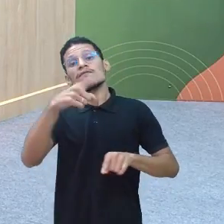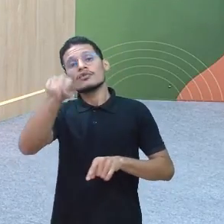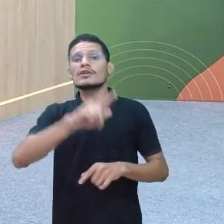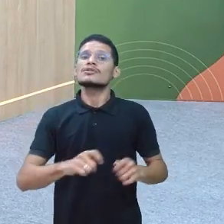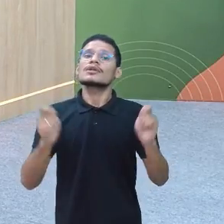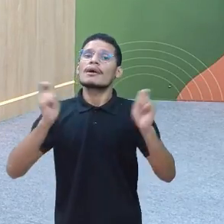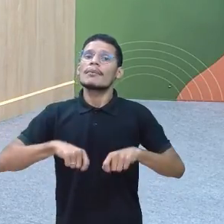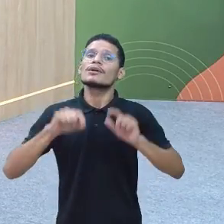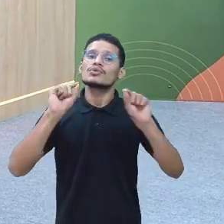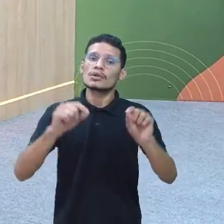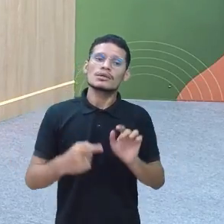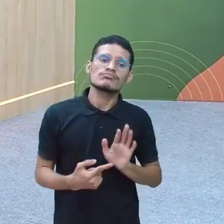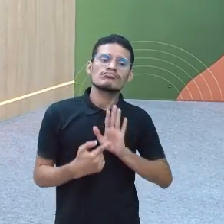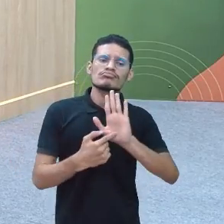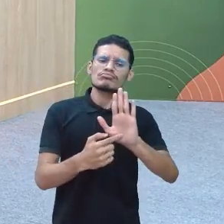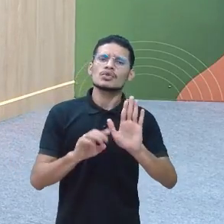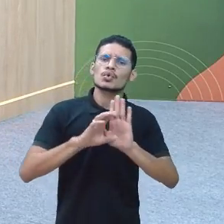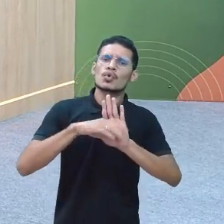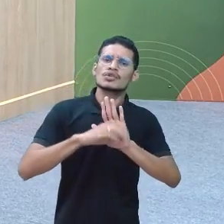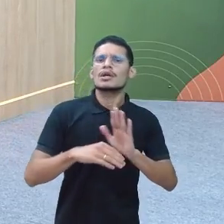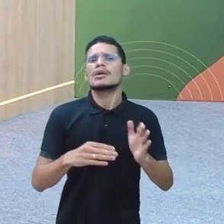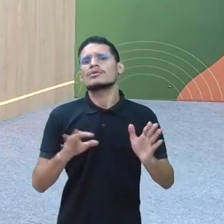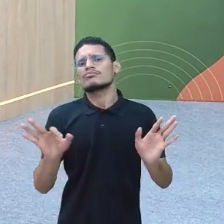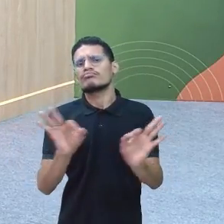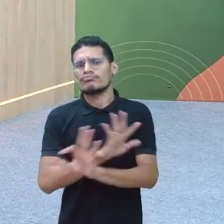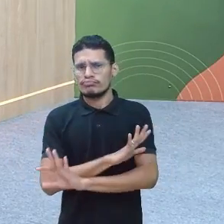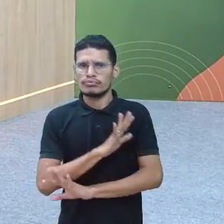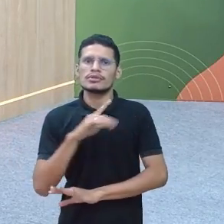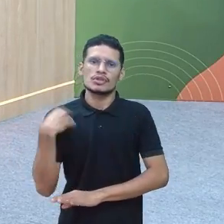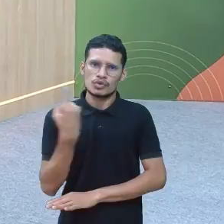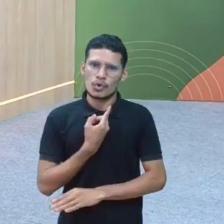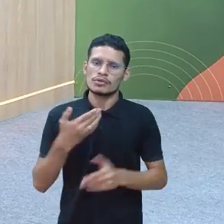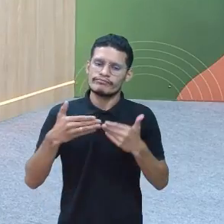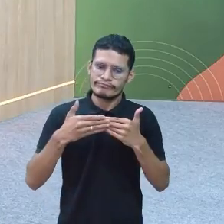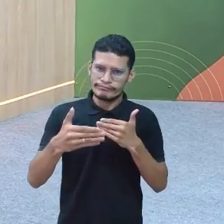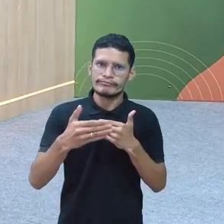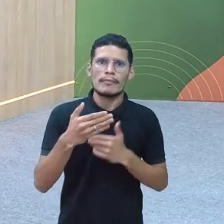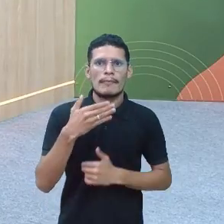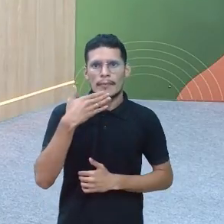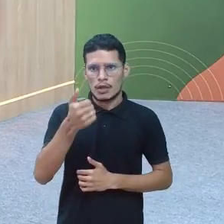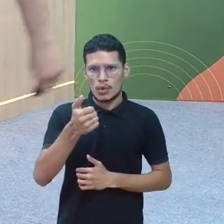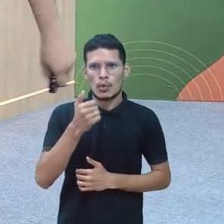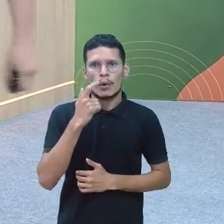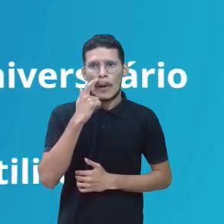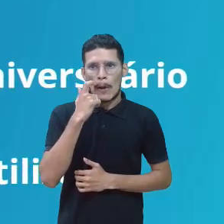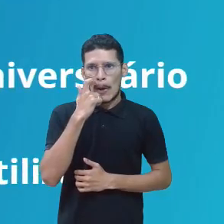esse conceito direitinho. E aí a gente avança um bocadinho mais.